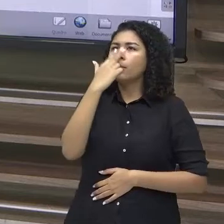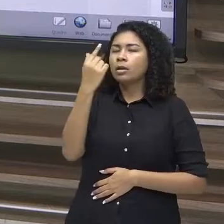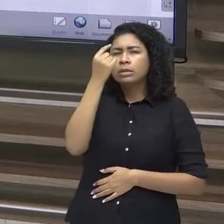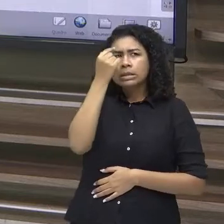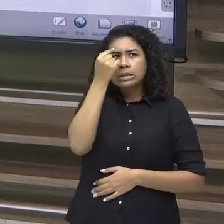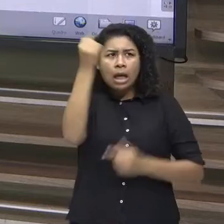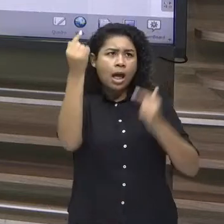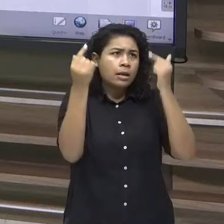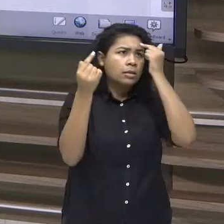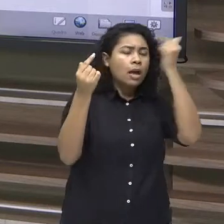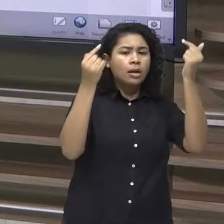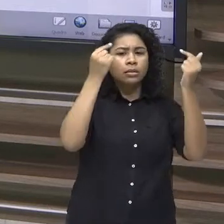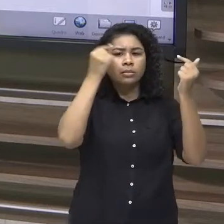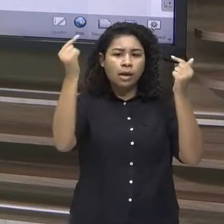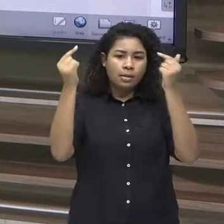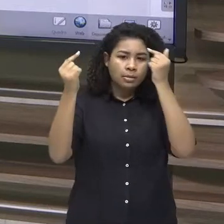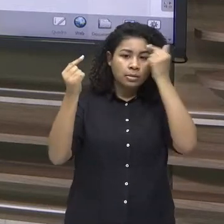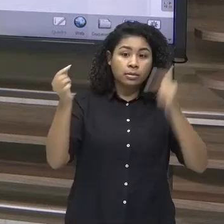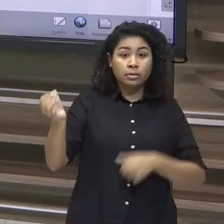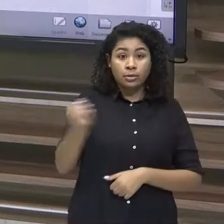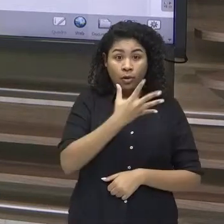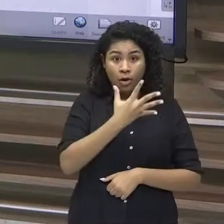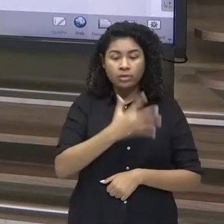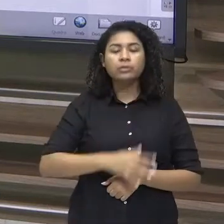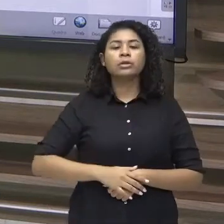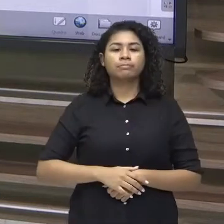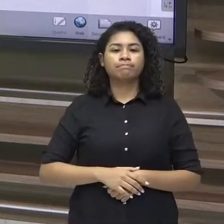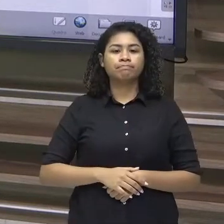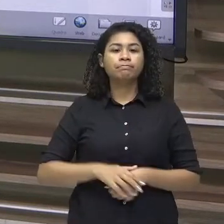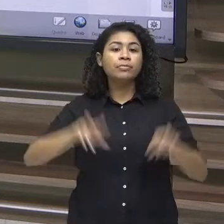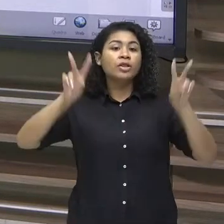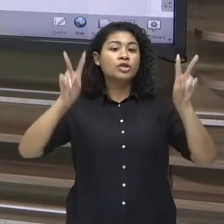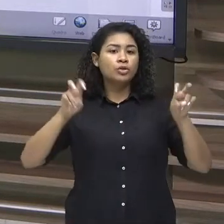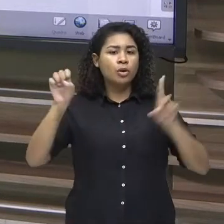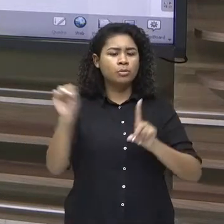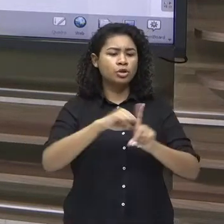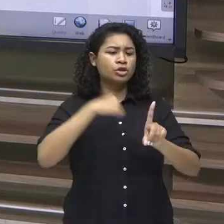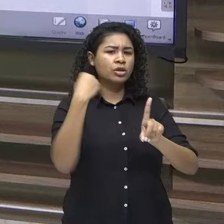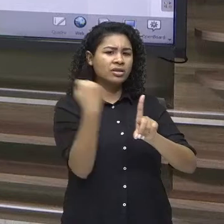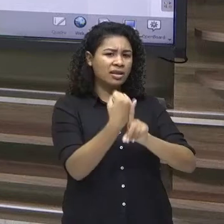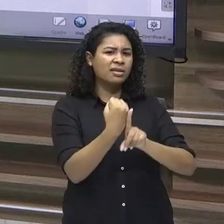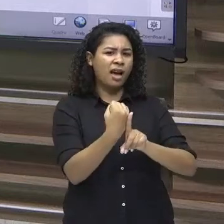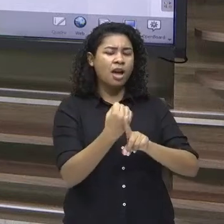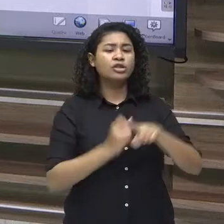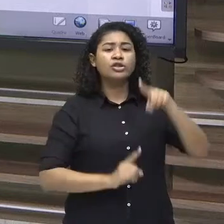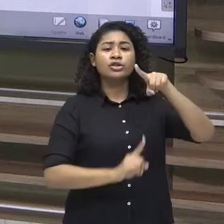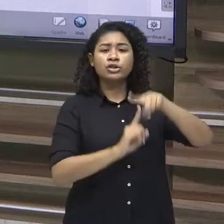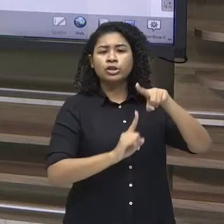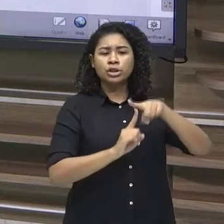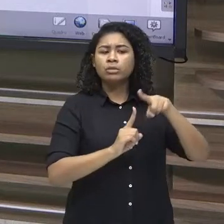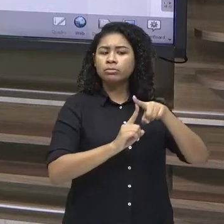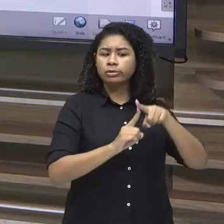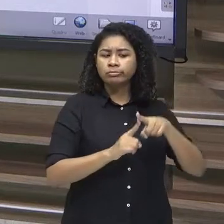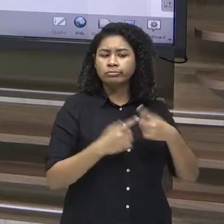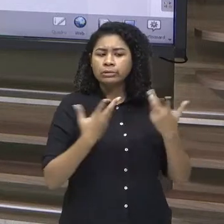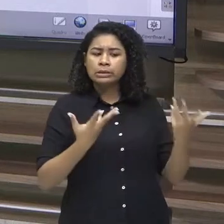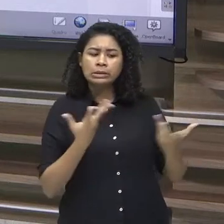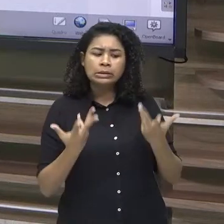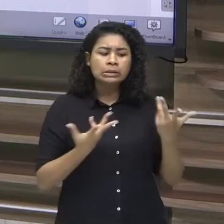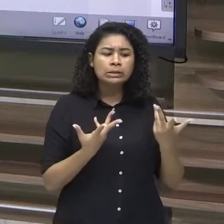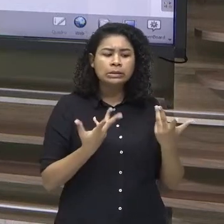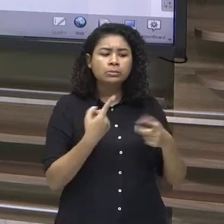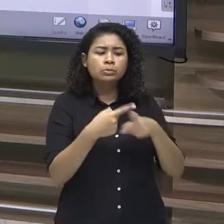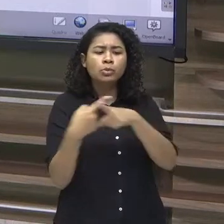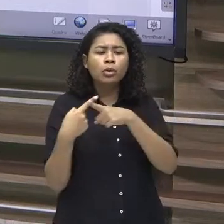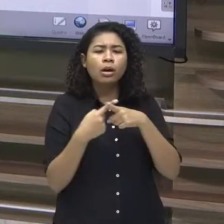começaram a questionar a sociedade que estava em vigor na França. As ideias do iluminismo começaram a chegar